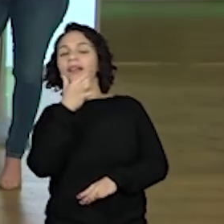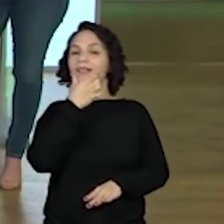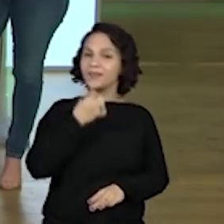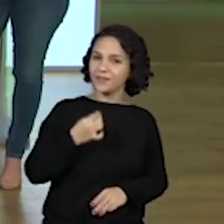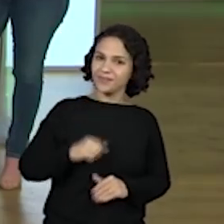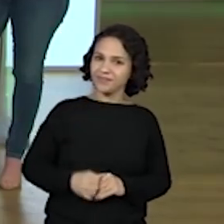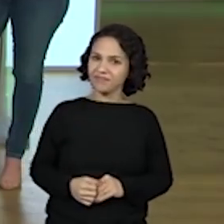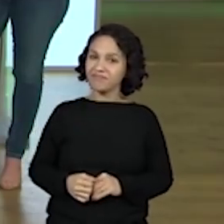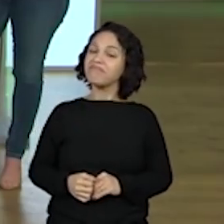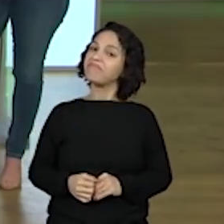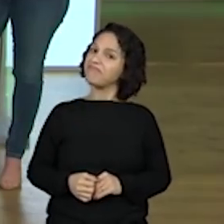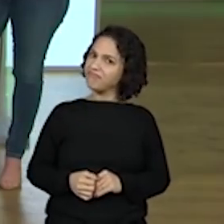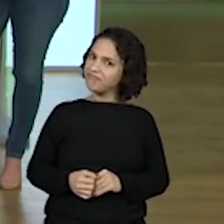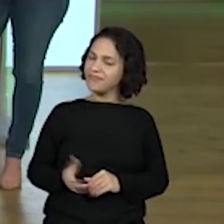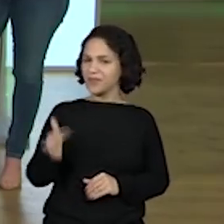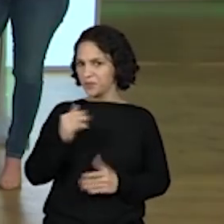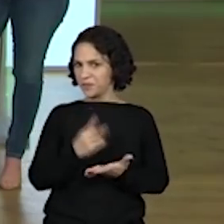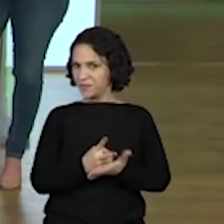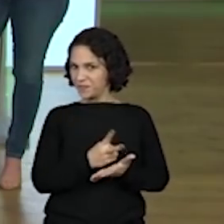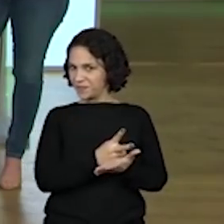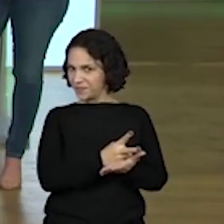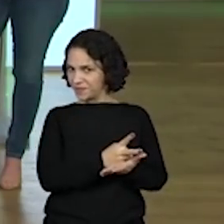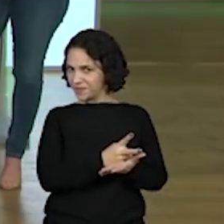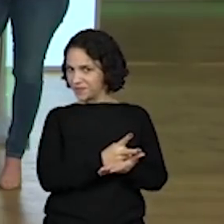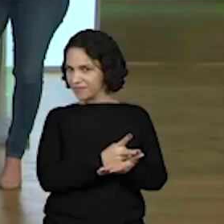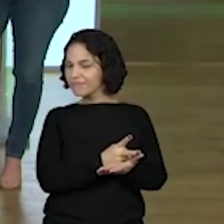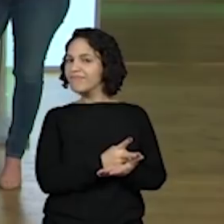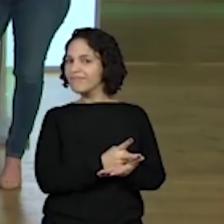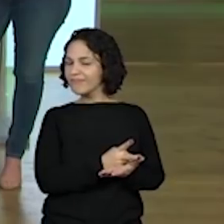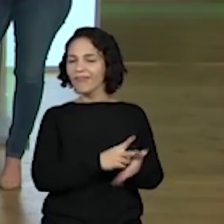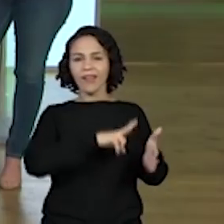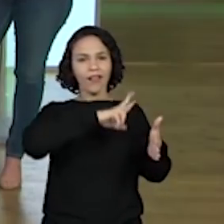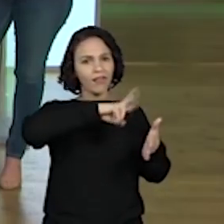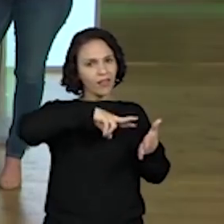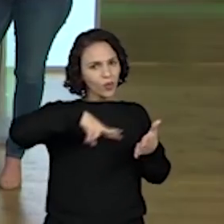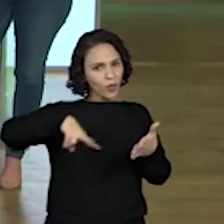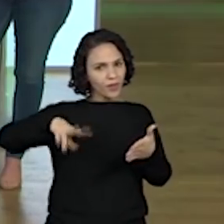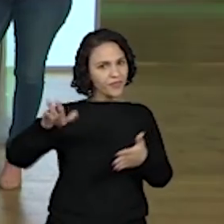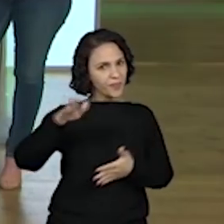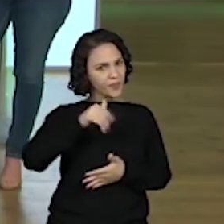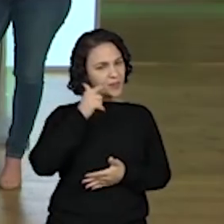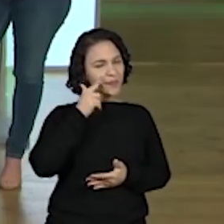vida! Vamos continuar, então, a nossa leitura.